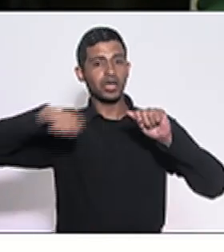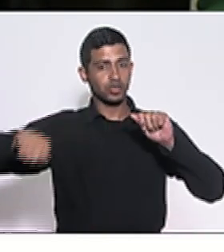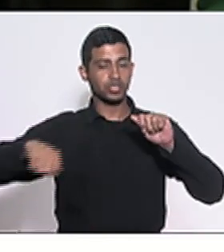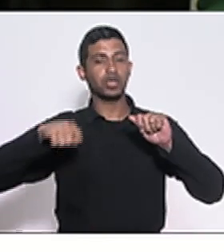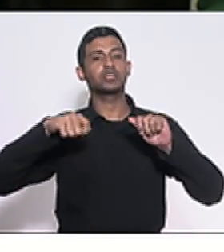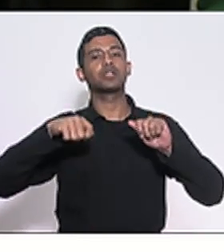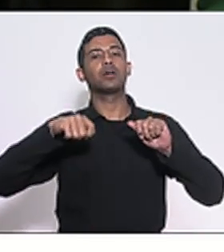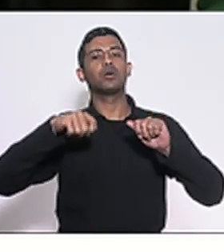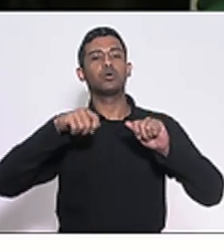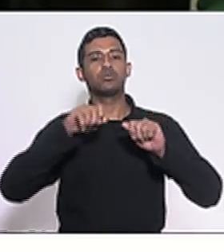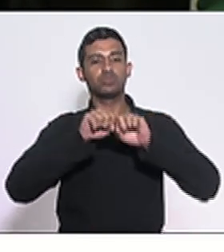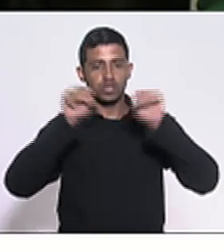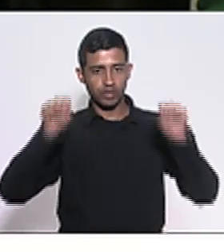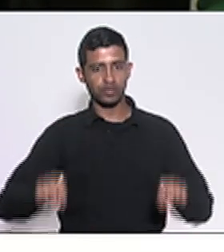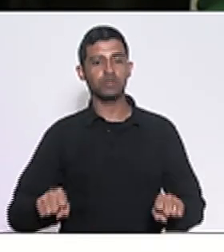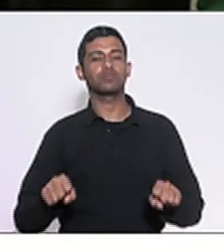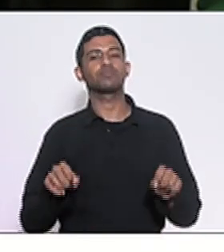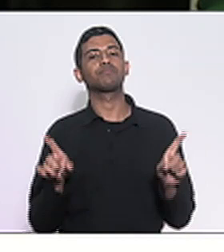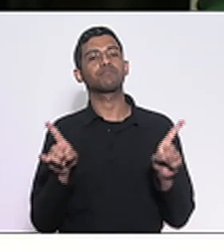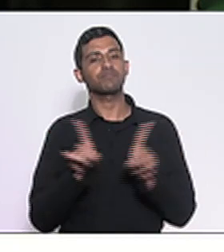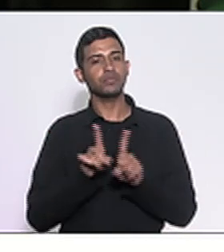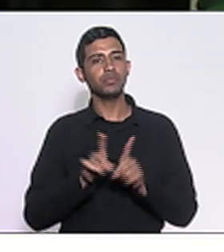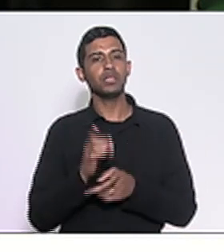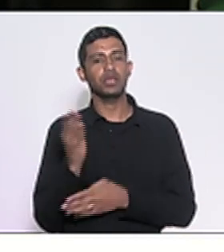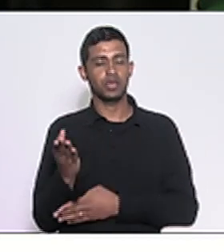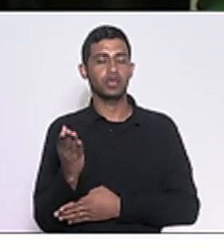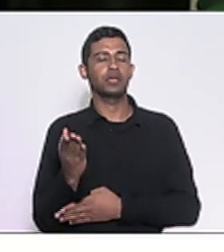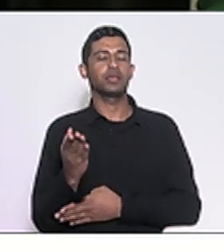Falcino, que é o vice-presidente dessa associação.